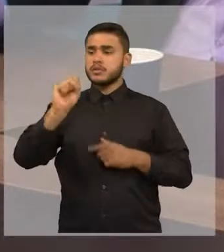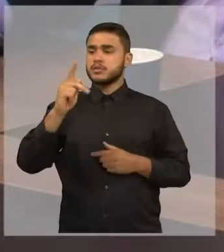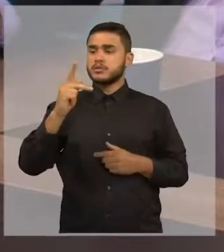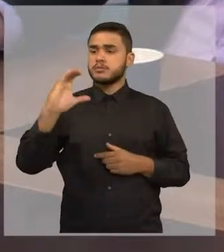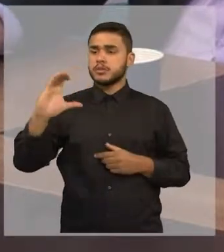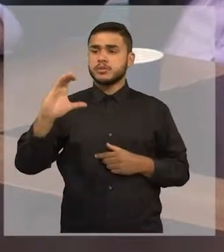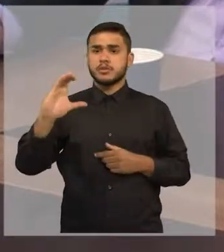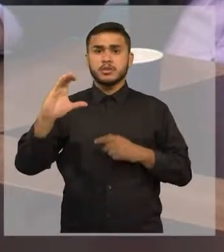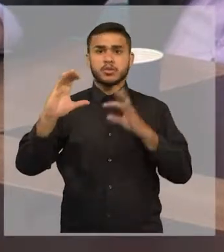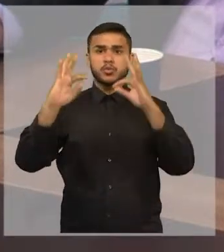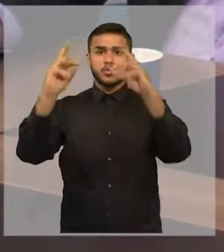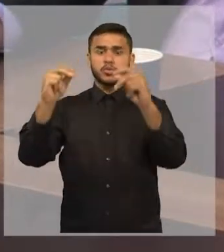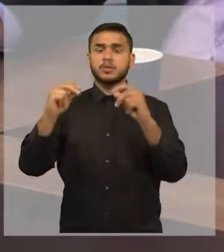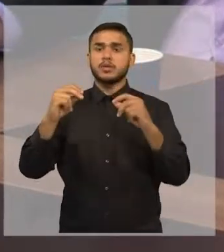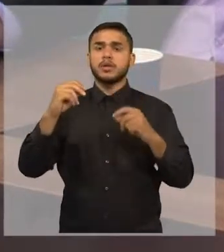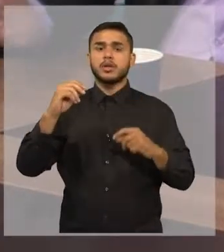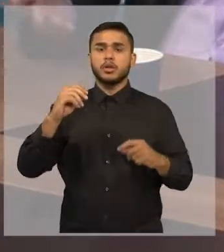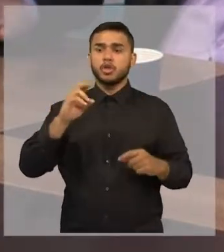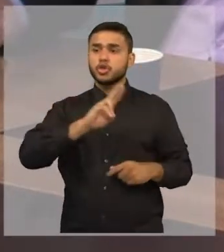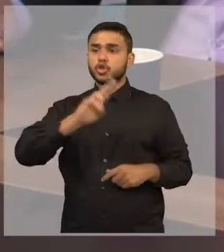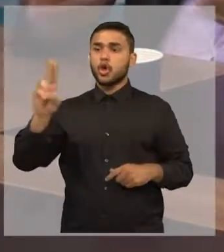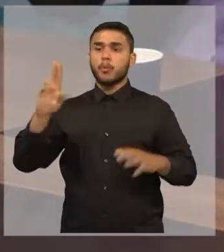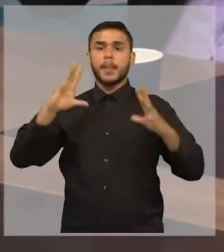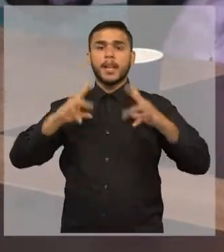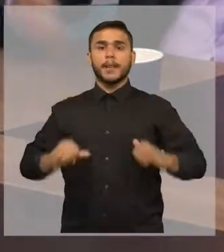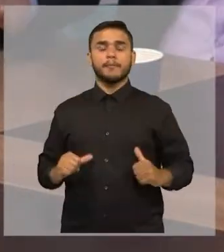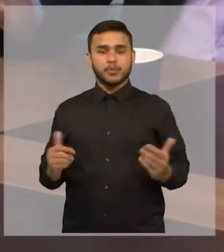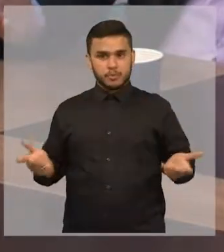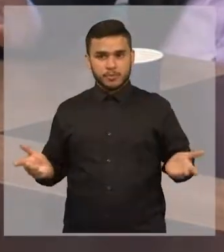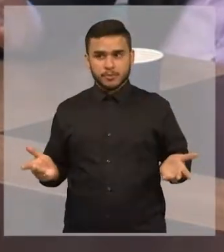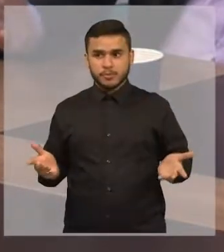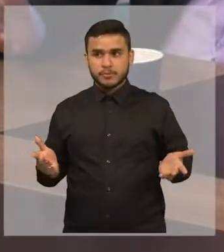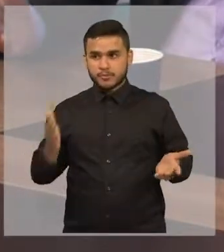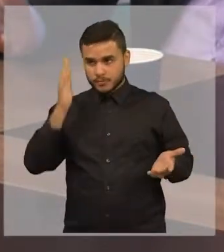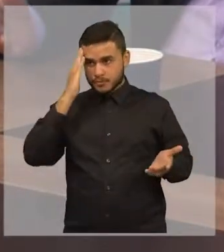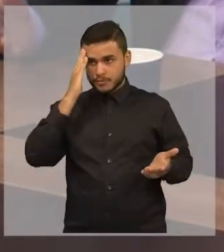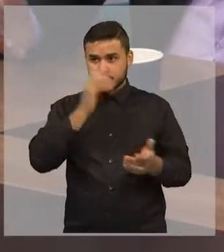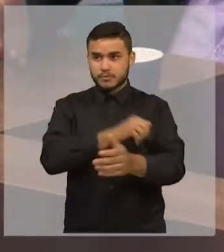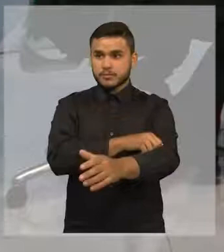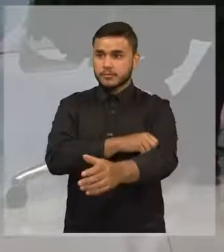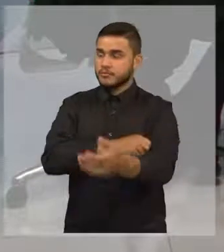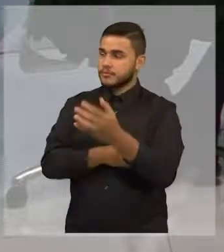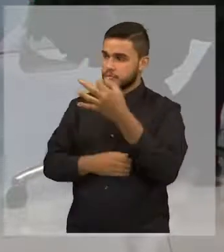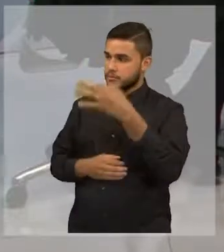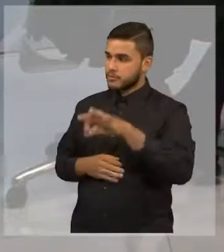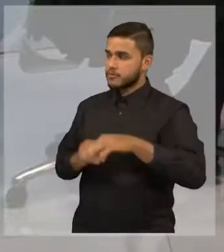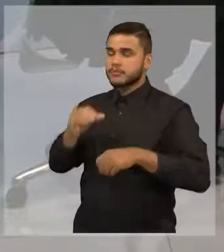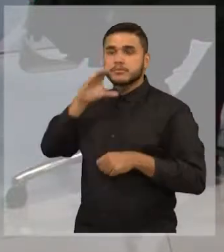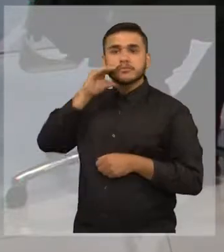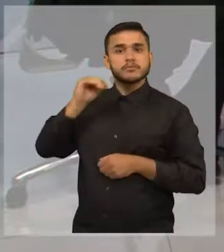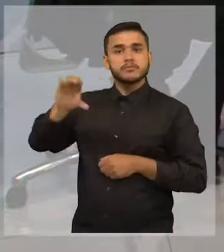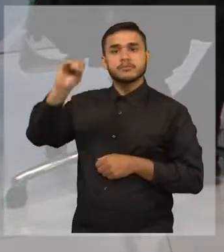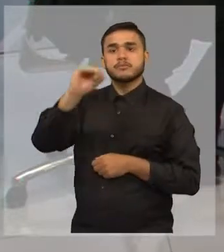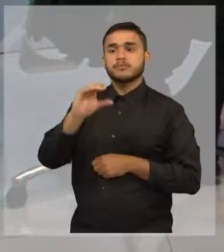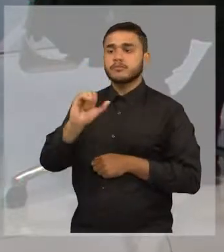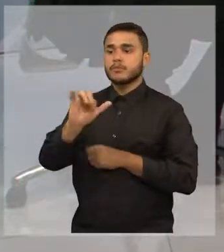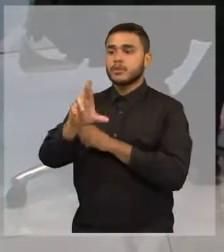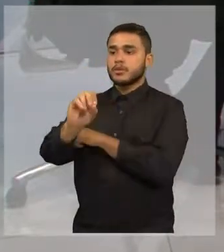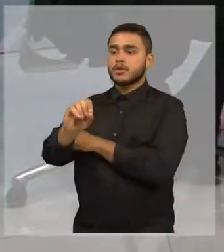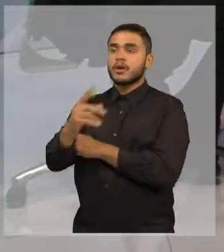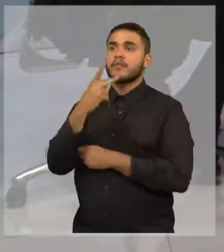SPC. Será que ia conseguir? Talvez não, mas promete para conseguir. Você se refere à proposta colocada pelo candidato Ciro Gomes do